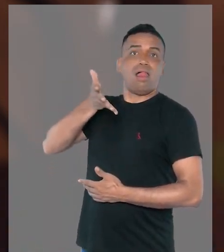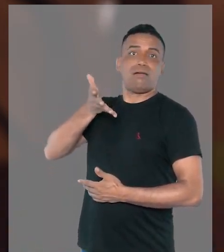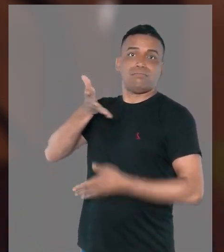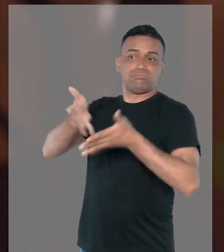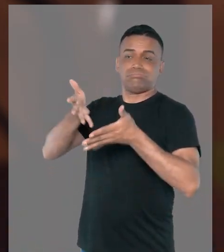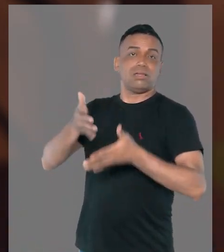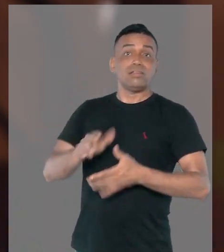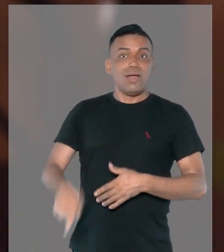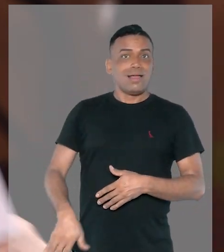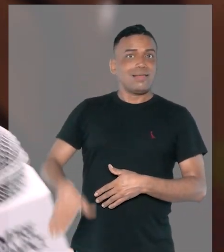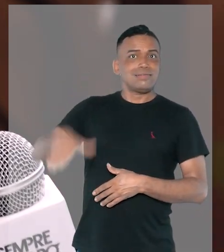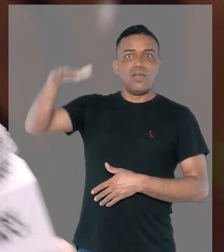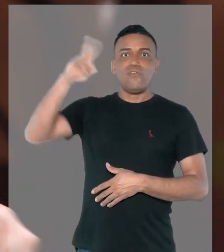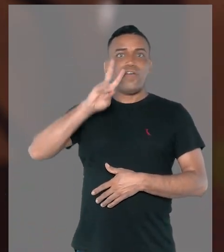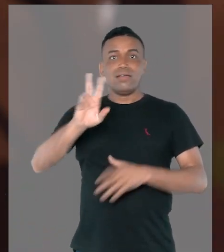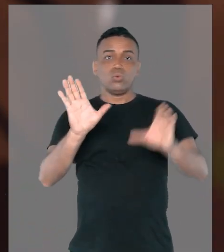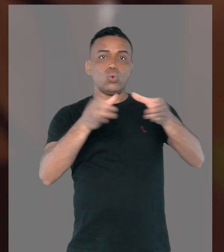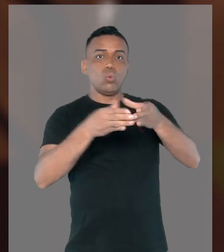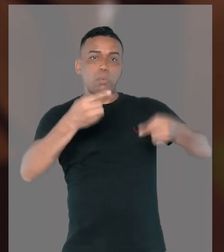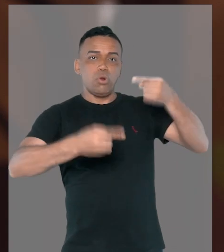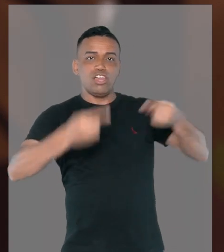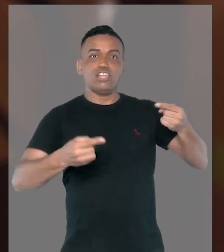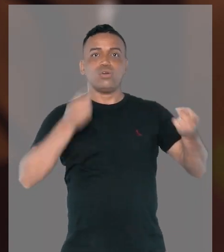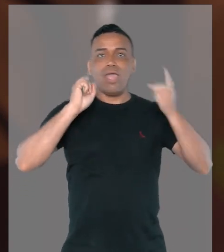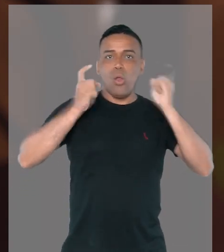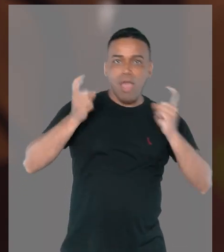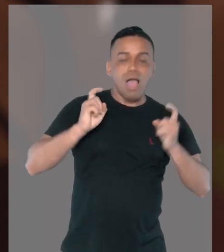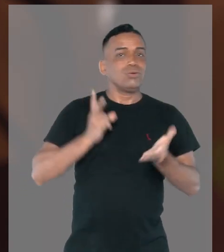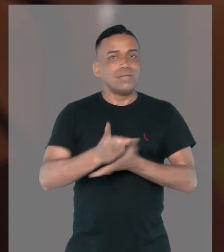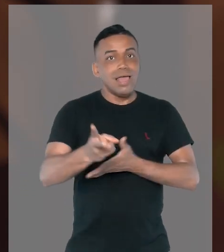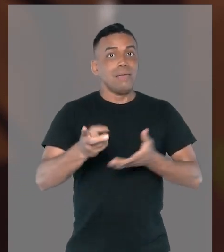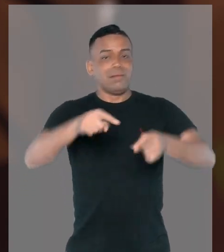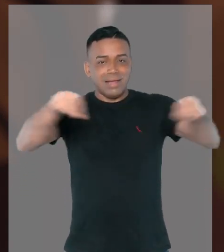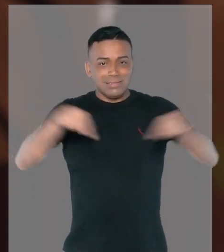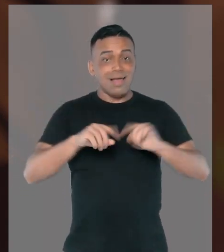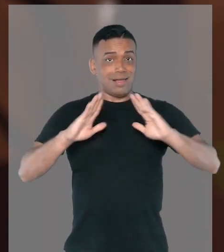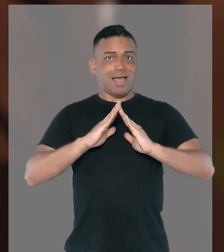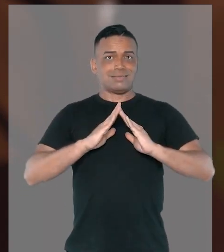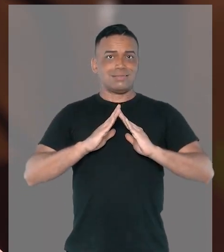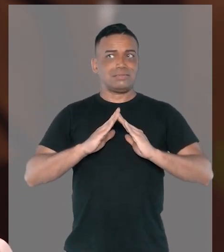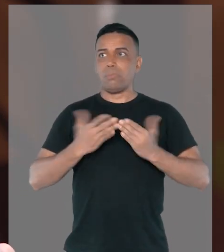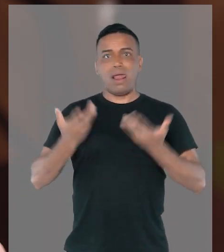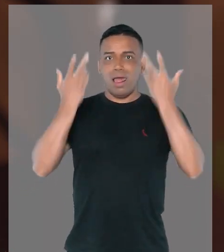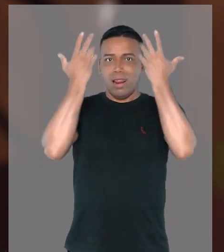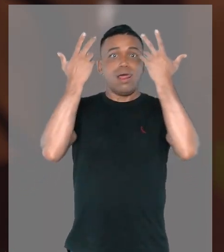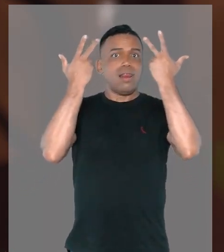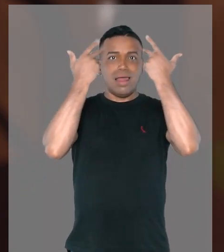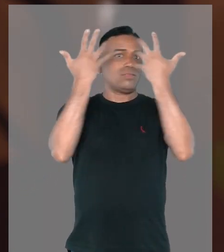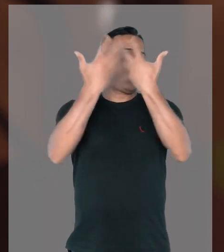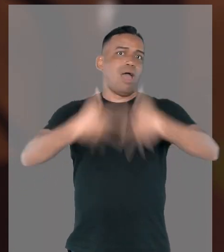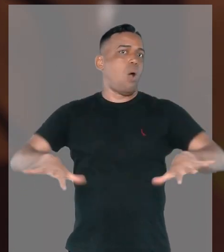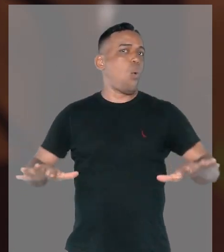cresceu ouvindo os políticos conversando na sala da casa dela. Então ficou uma coisa muito natural para